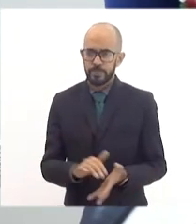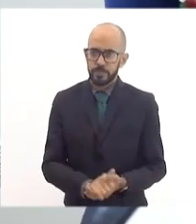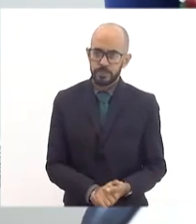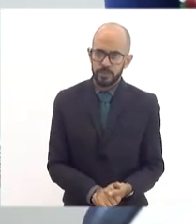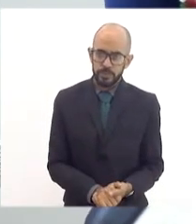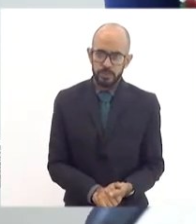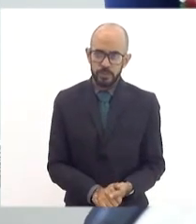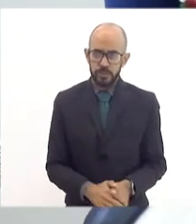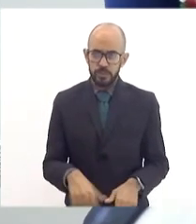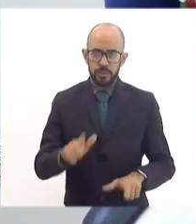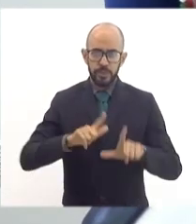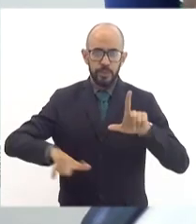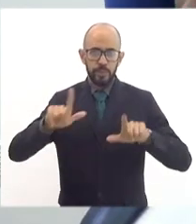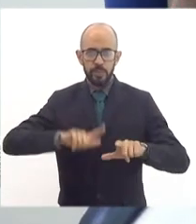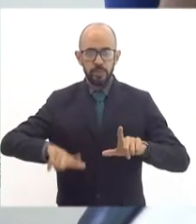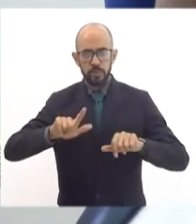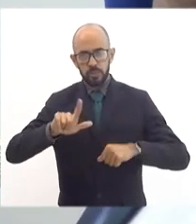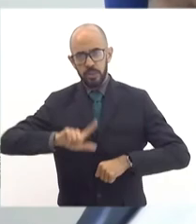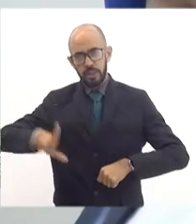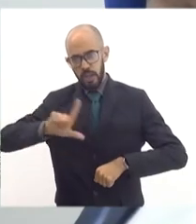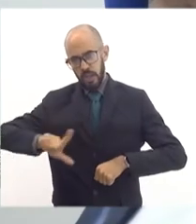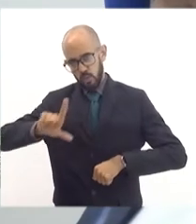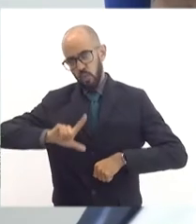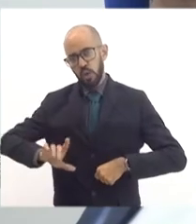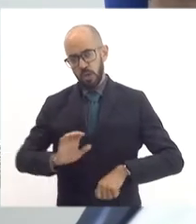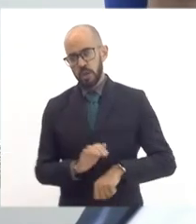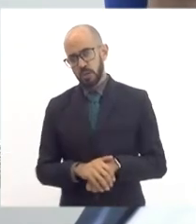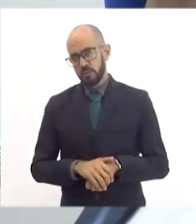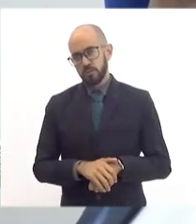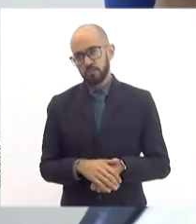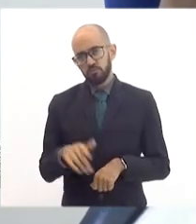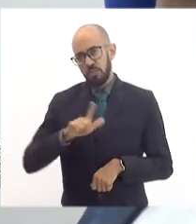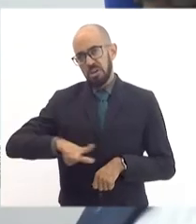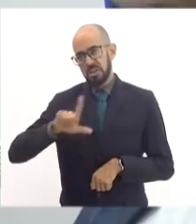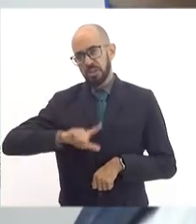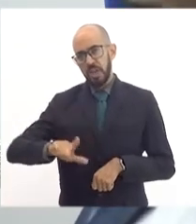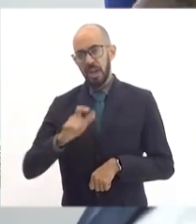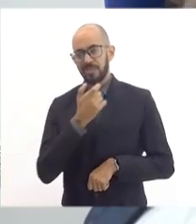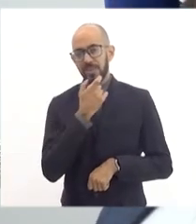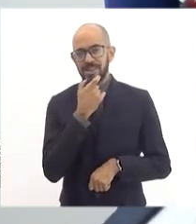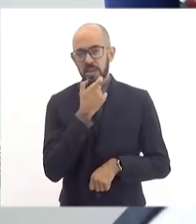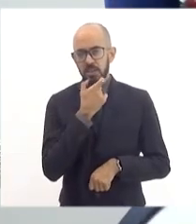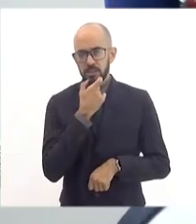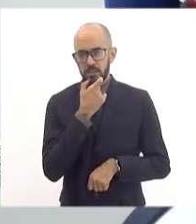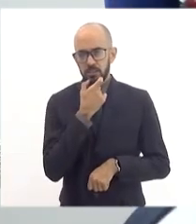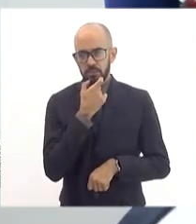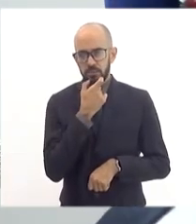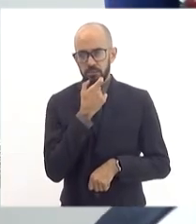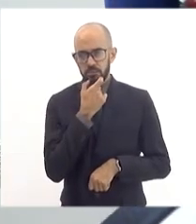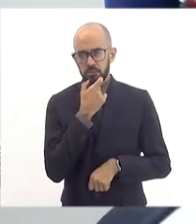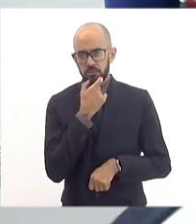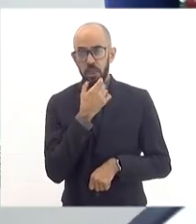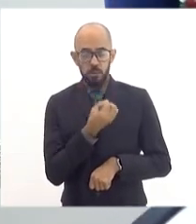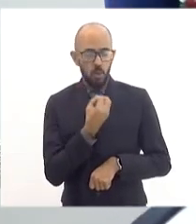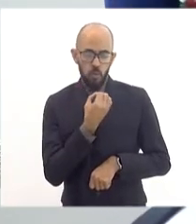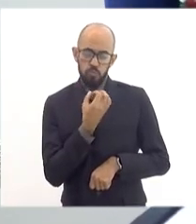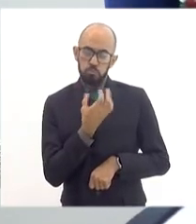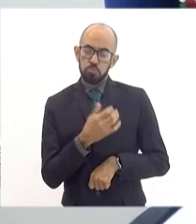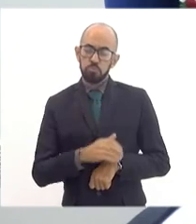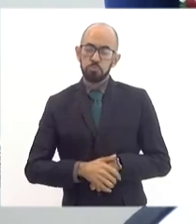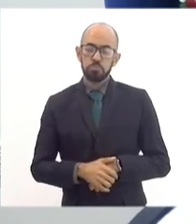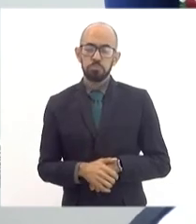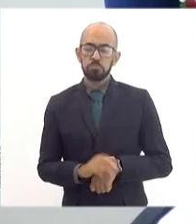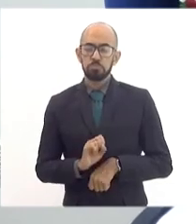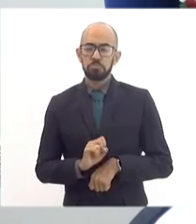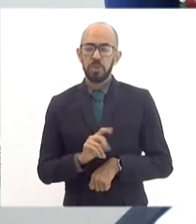pesquisa literária sobre a literatura inglesa. É bom, bom,